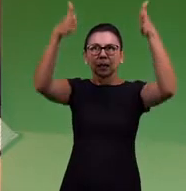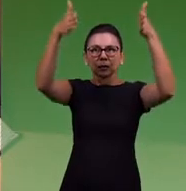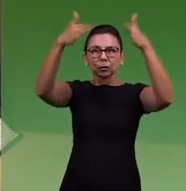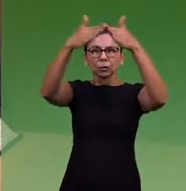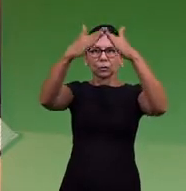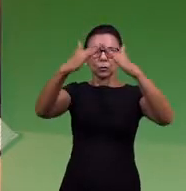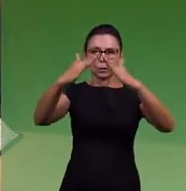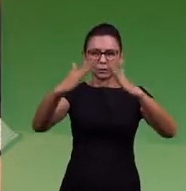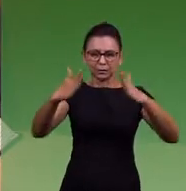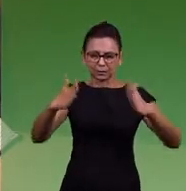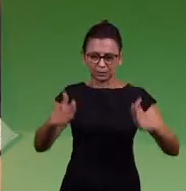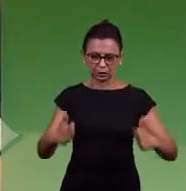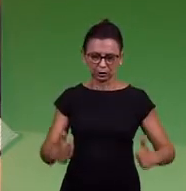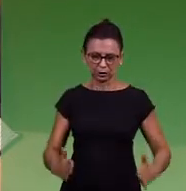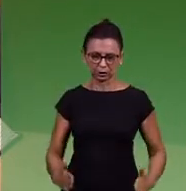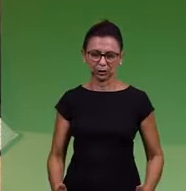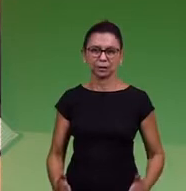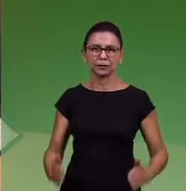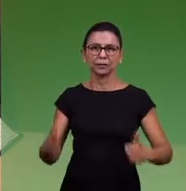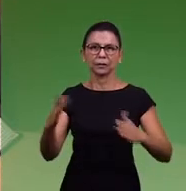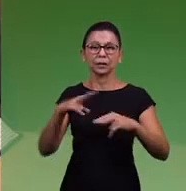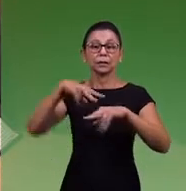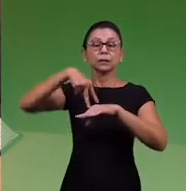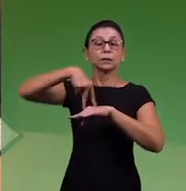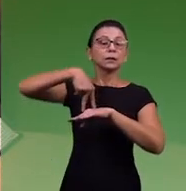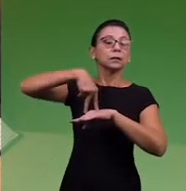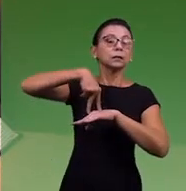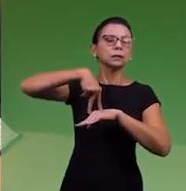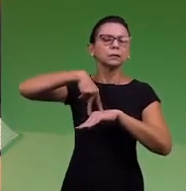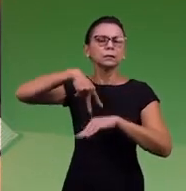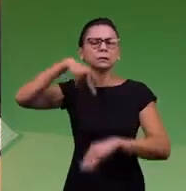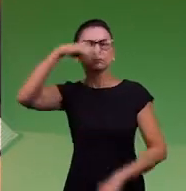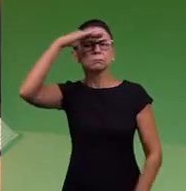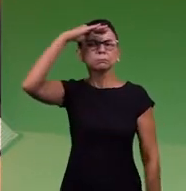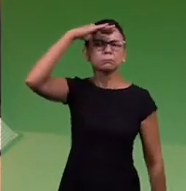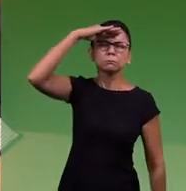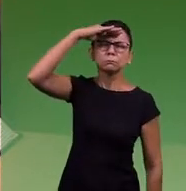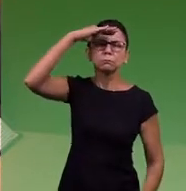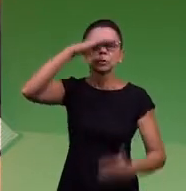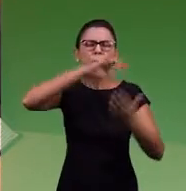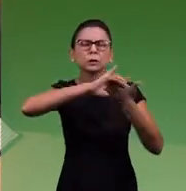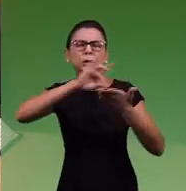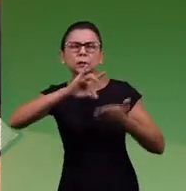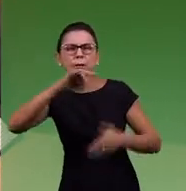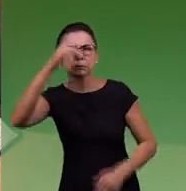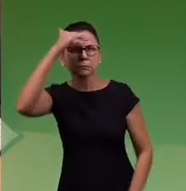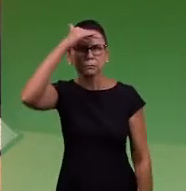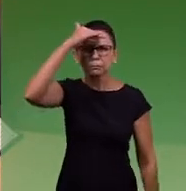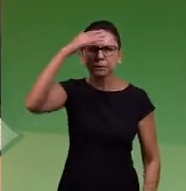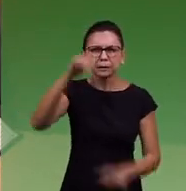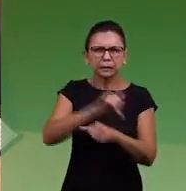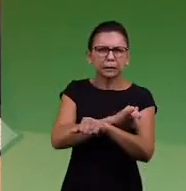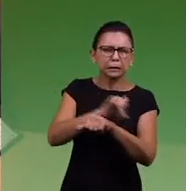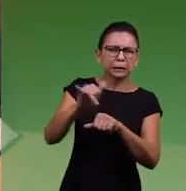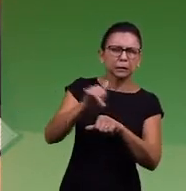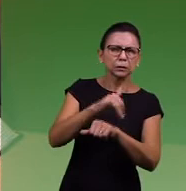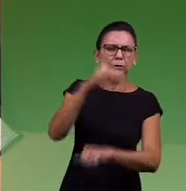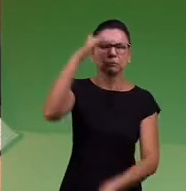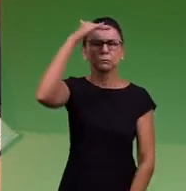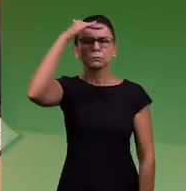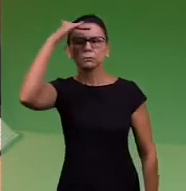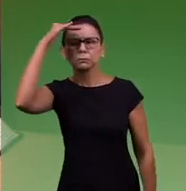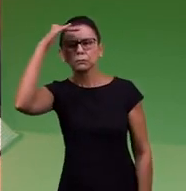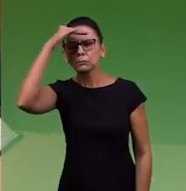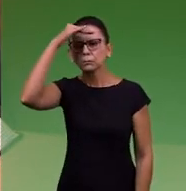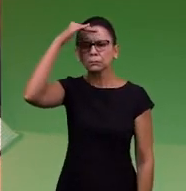Davi, o rei Davi contemplava toda a cidade, via de longe os inimigos que vinham de longe. Então era um lugar estratégico. Então,